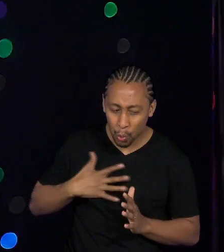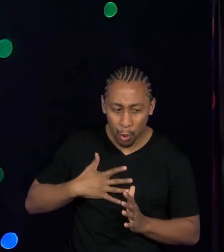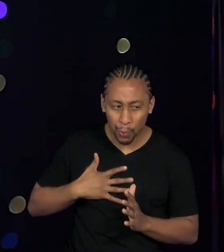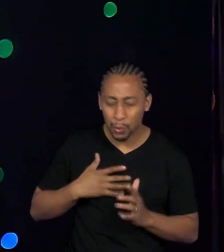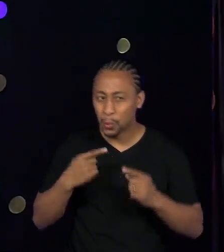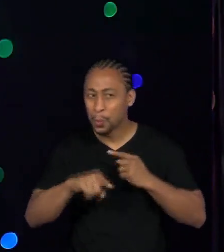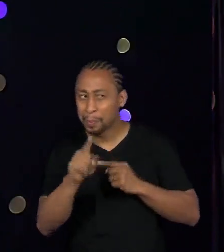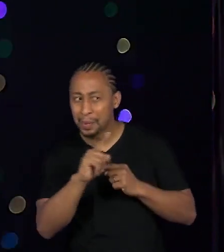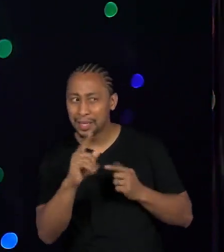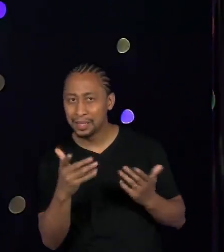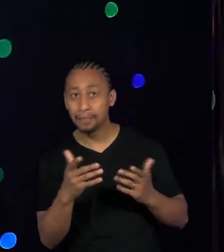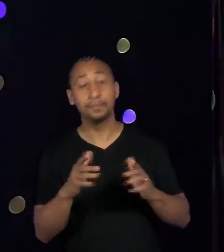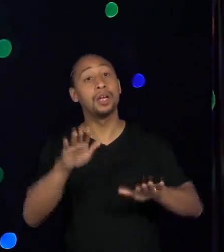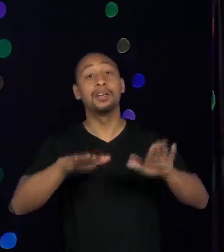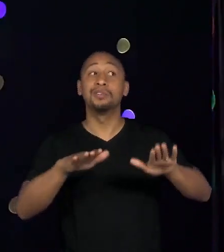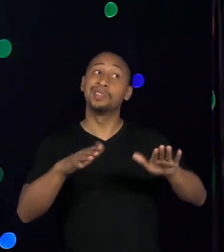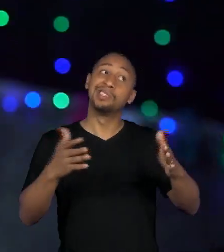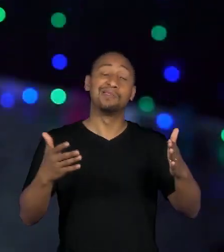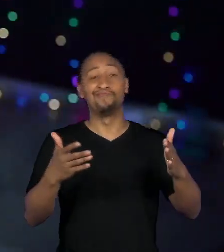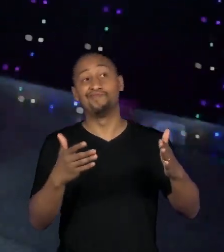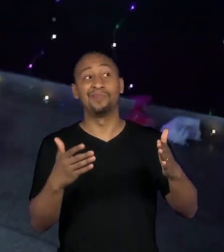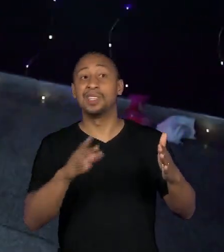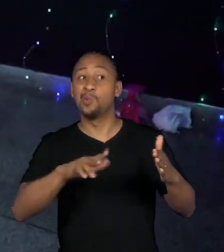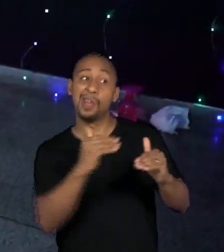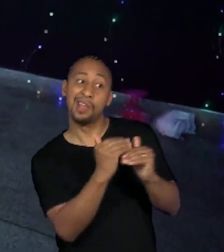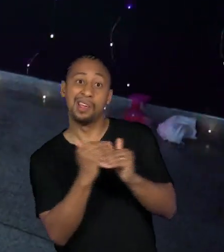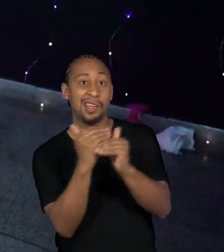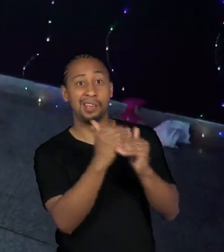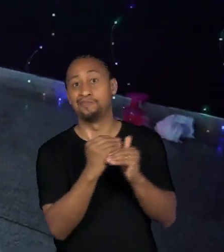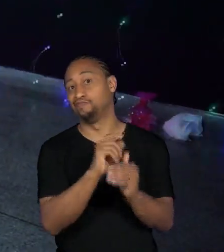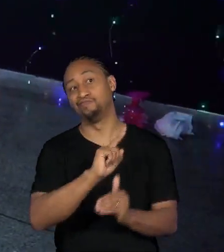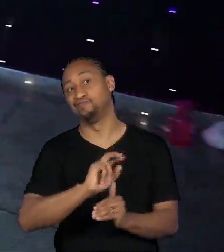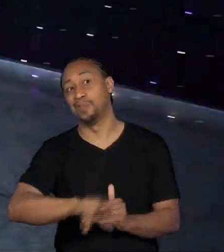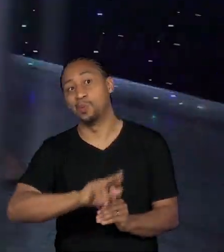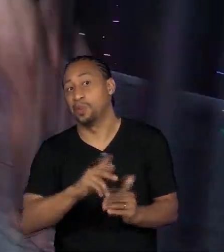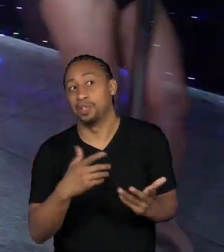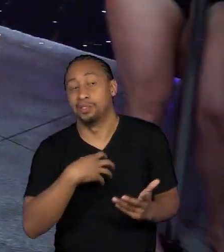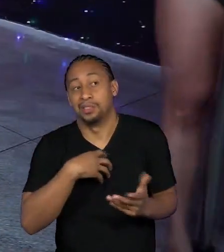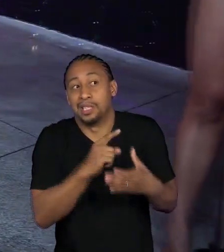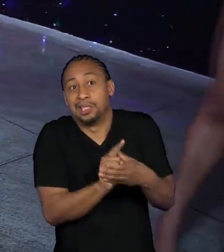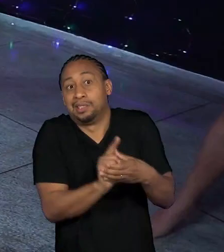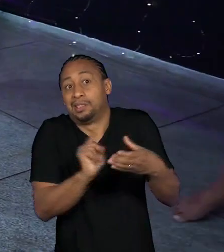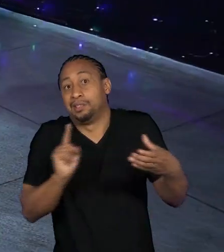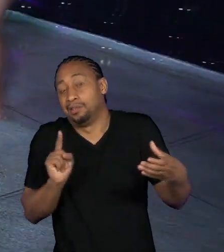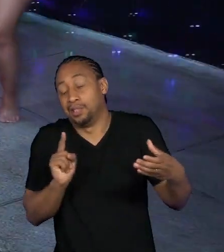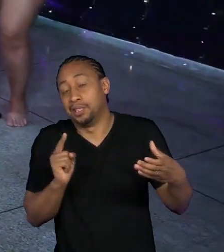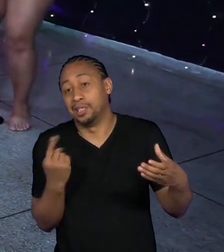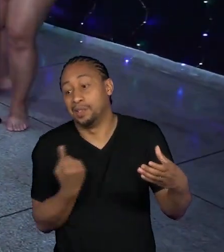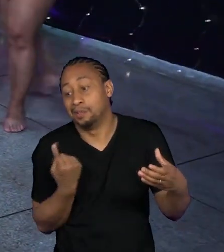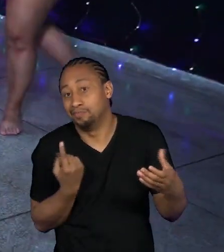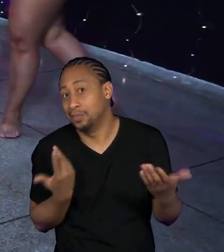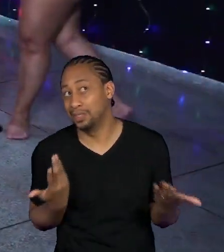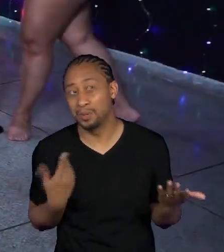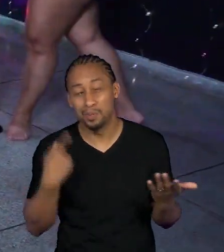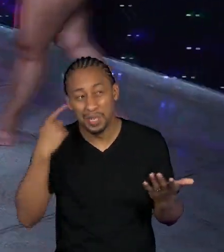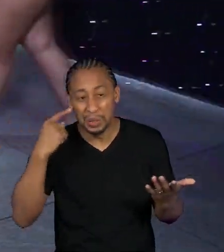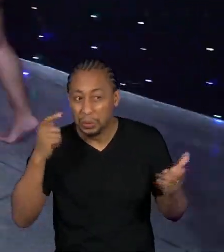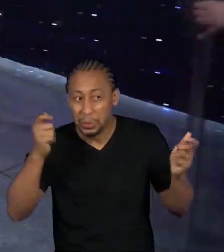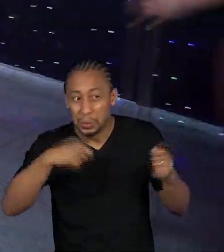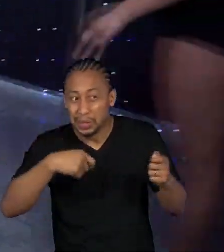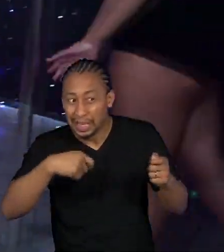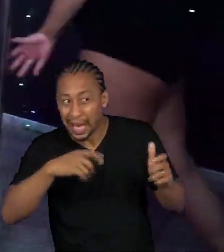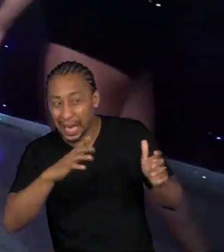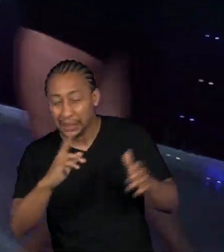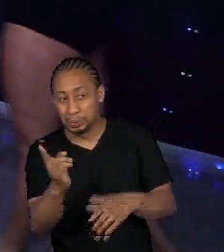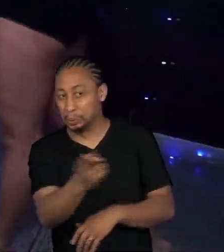padrão, né, tá fora do padrão, a gente se sente muito excluído e a gente acha que de repente não vai conseguir. E as meninas que já tá